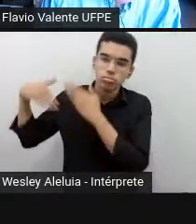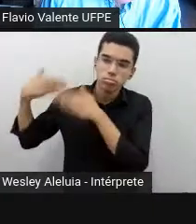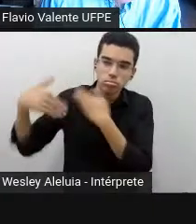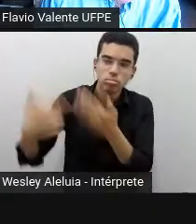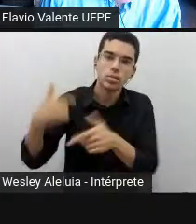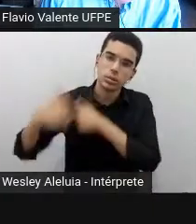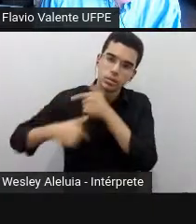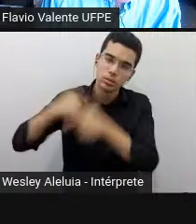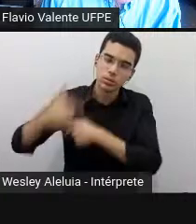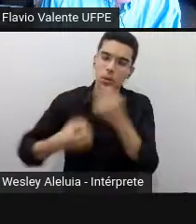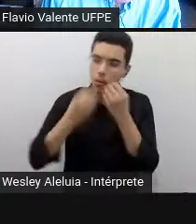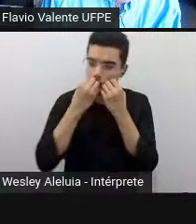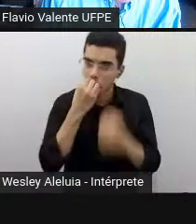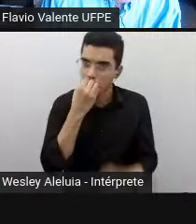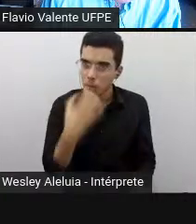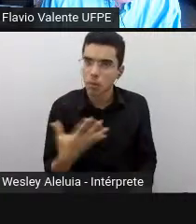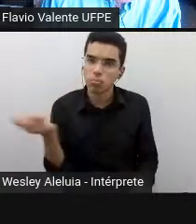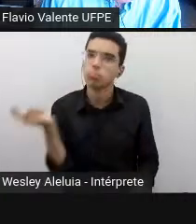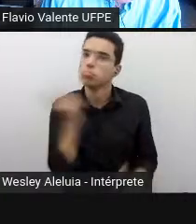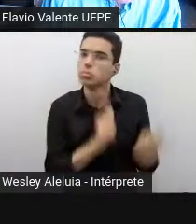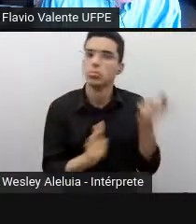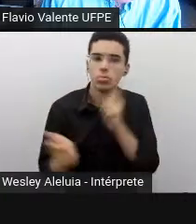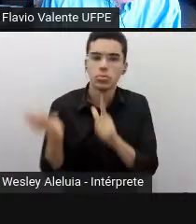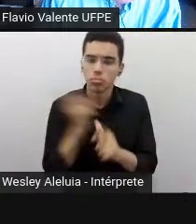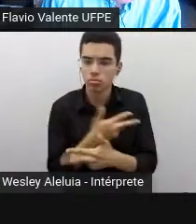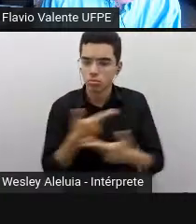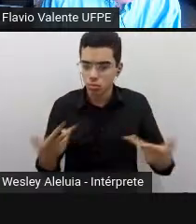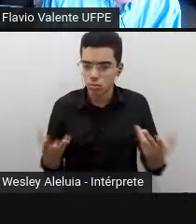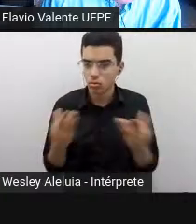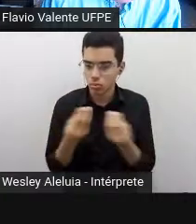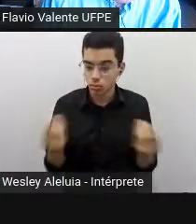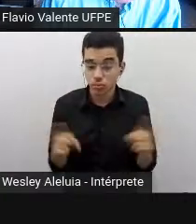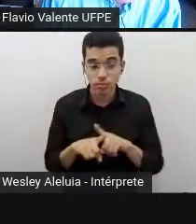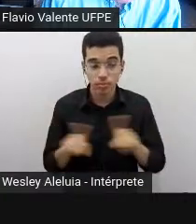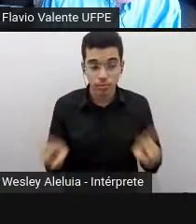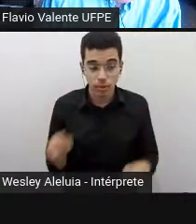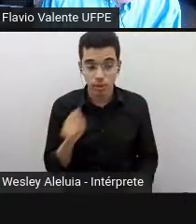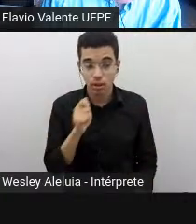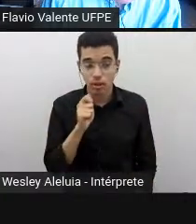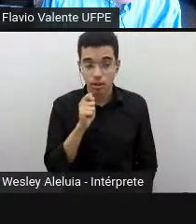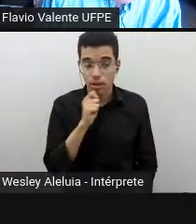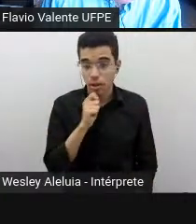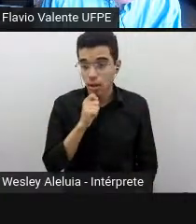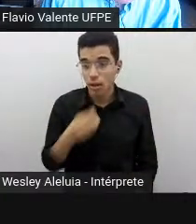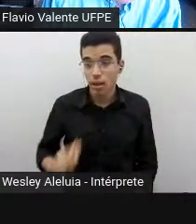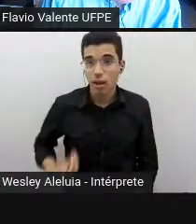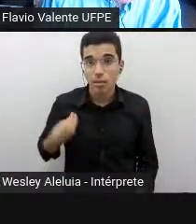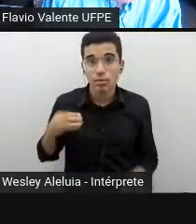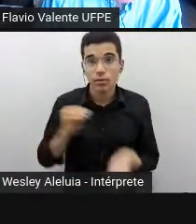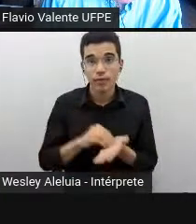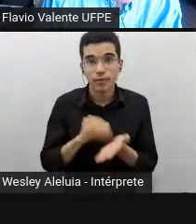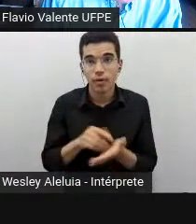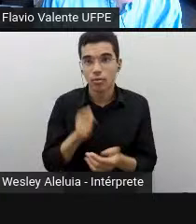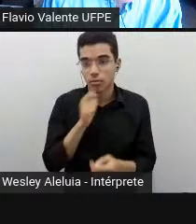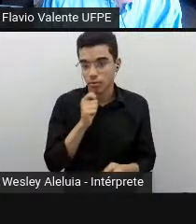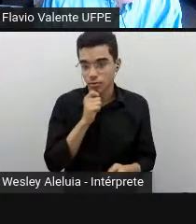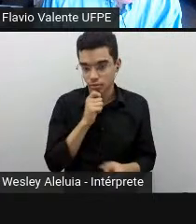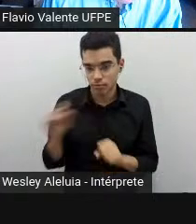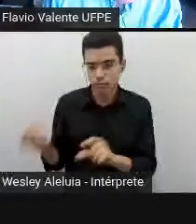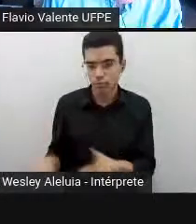lacunas colaboraram para que os problemas, o retrocesso fosse mais profundo, o próximo.